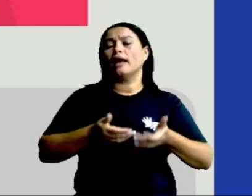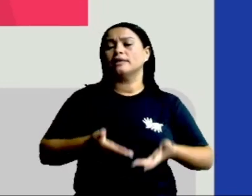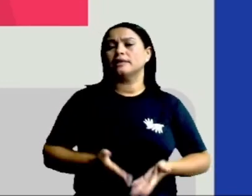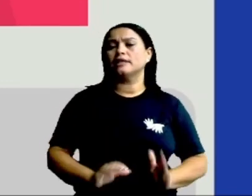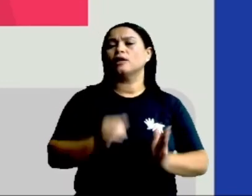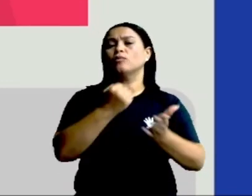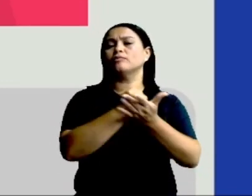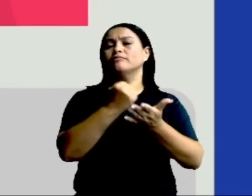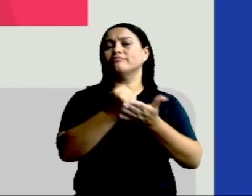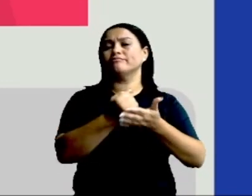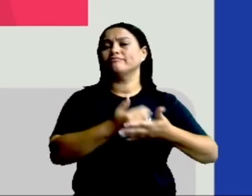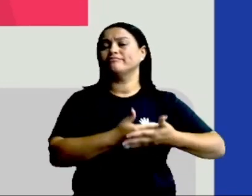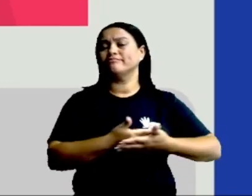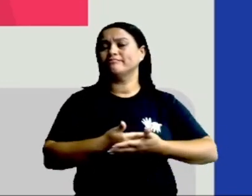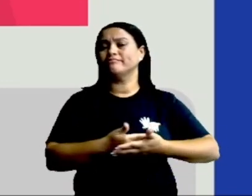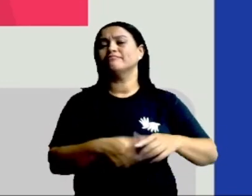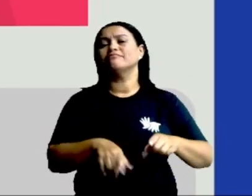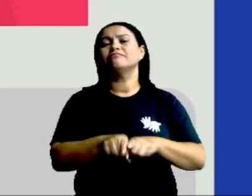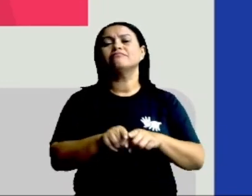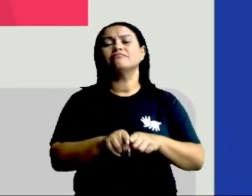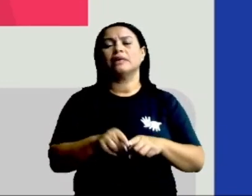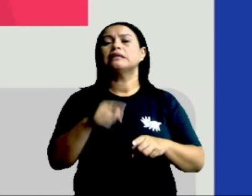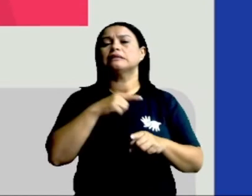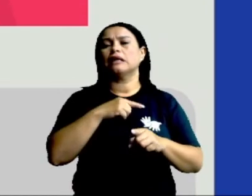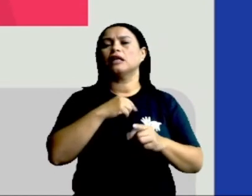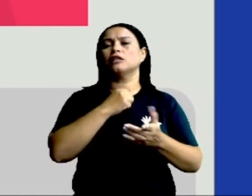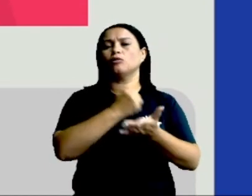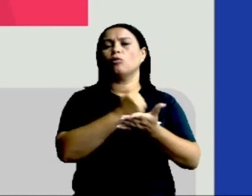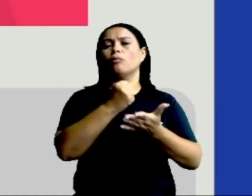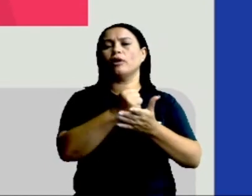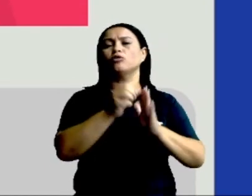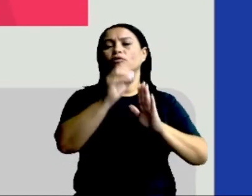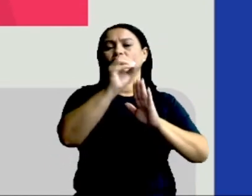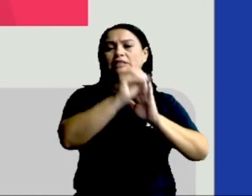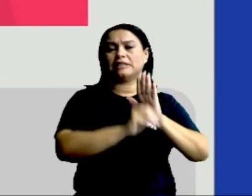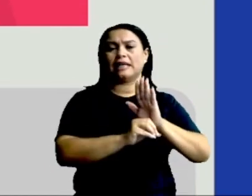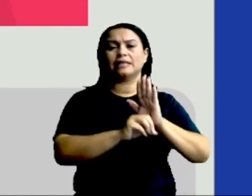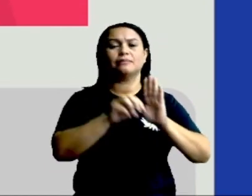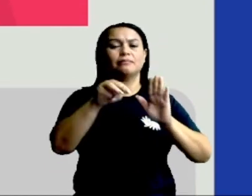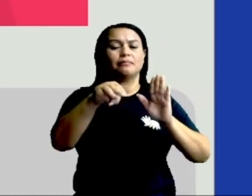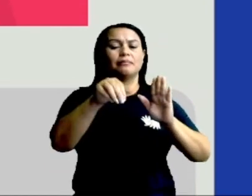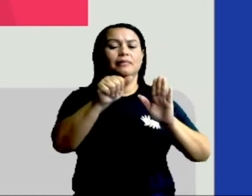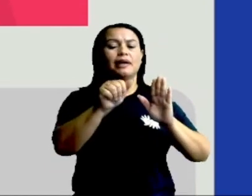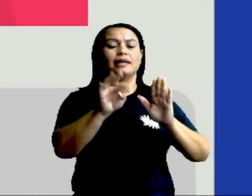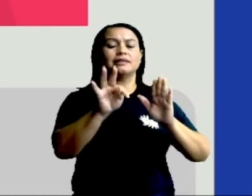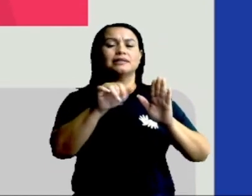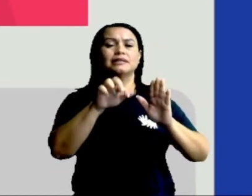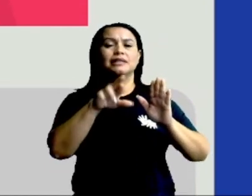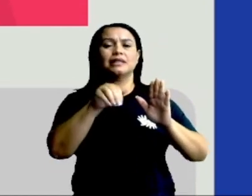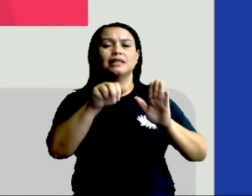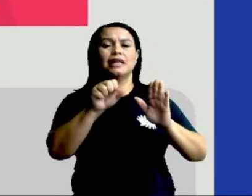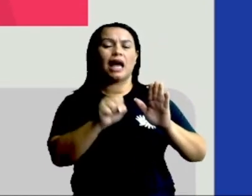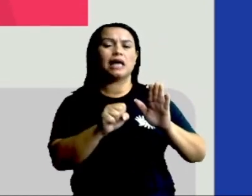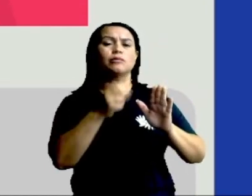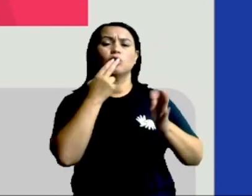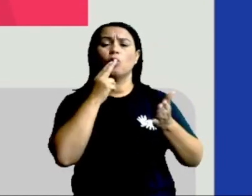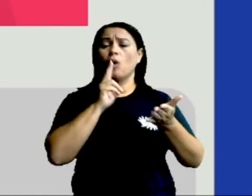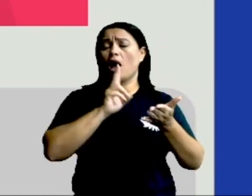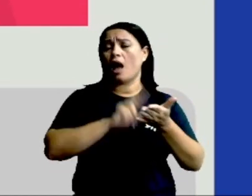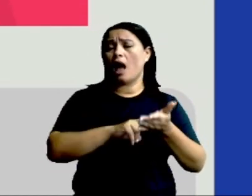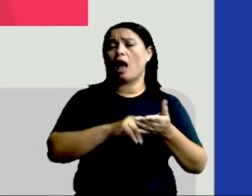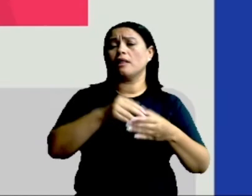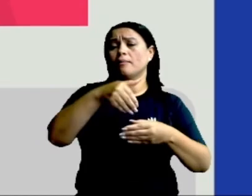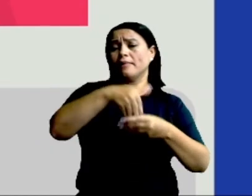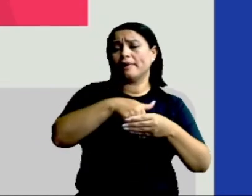que até então aí são o quê? Documentos oficiais, né? Materiais oficiais aí. Ou uma carta, bilhete, que já